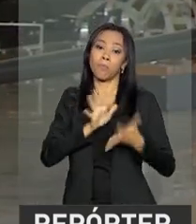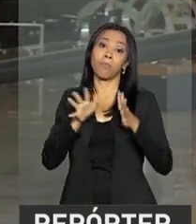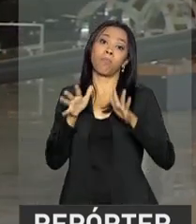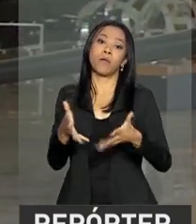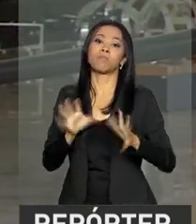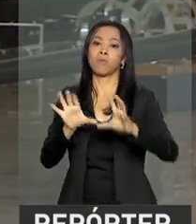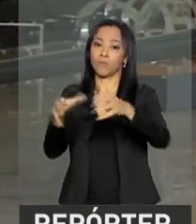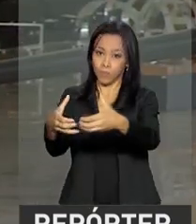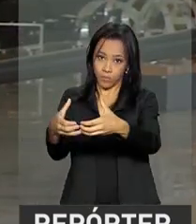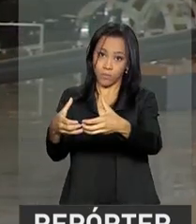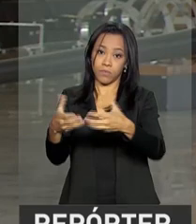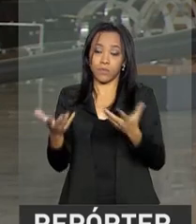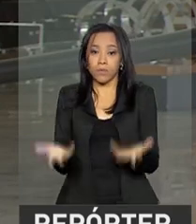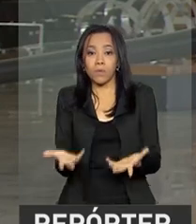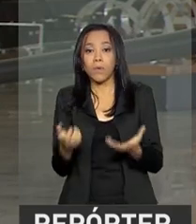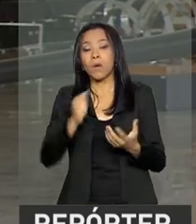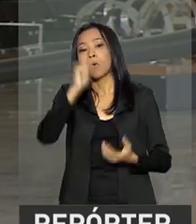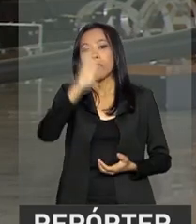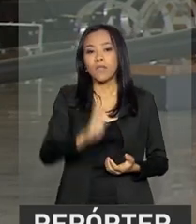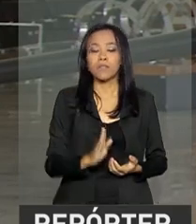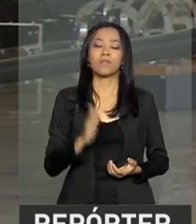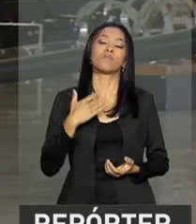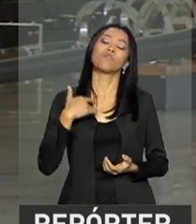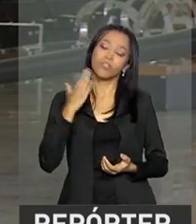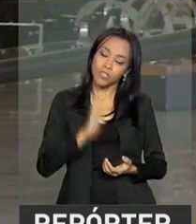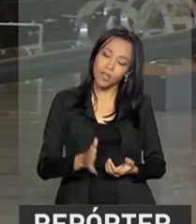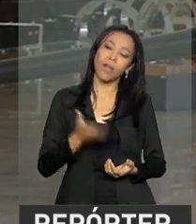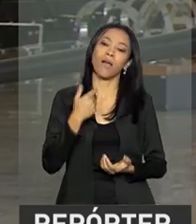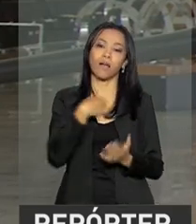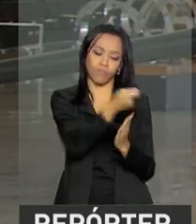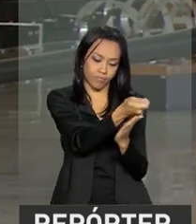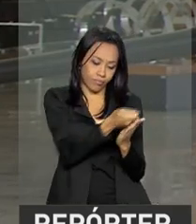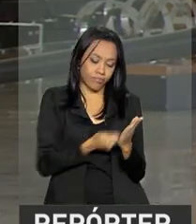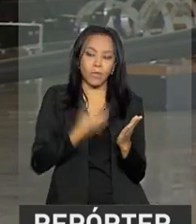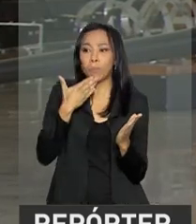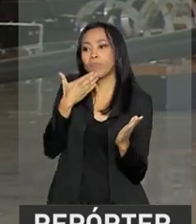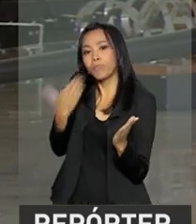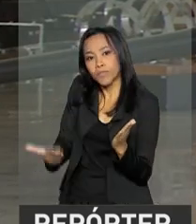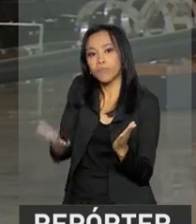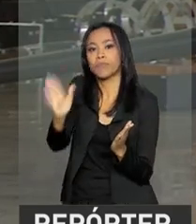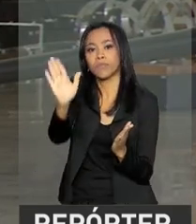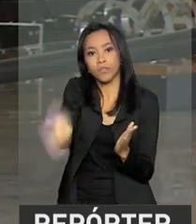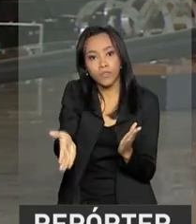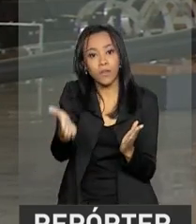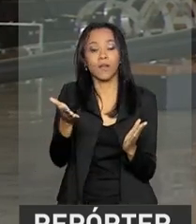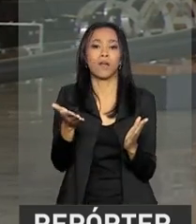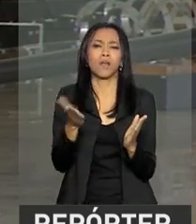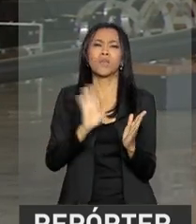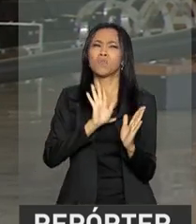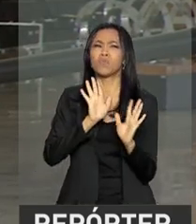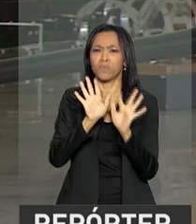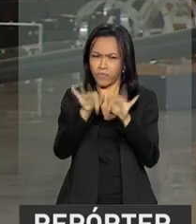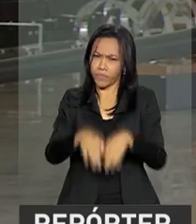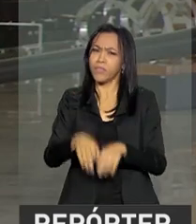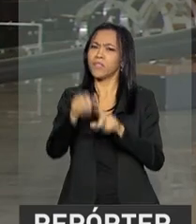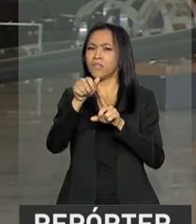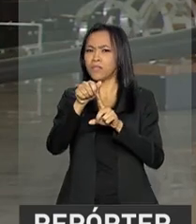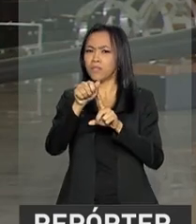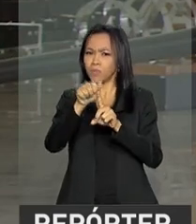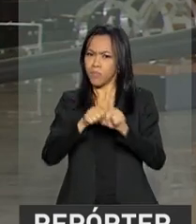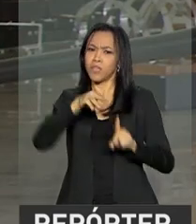internacional o brasil formalizou o pedido para compor o cd no fim de maio do ano passado